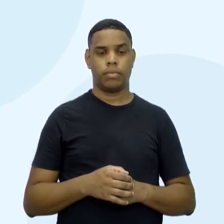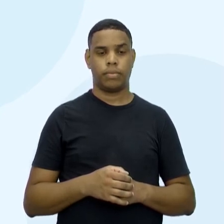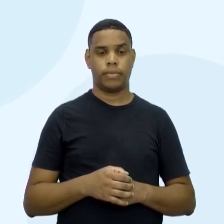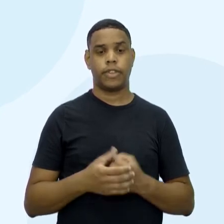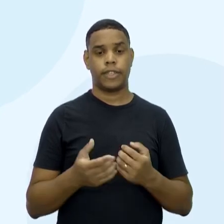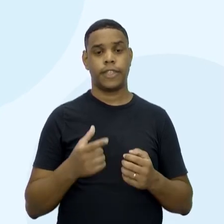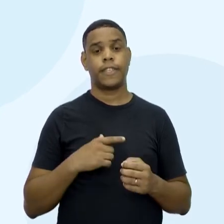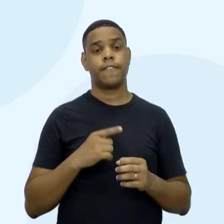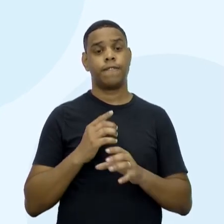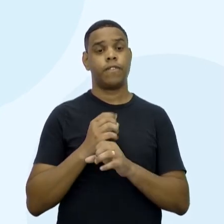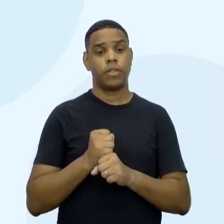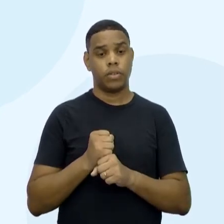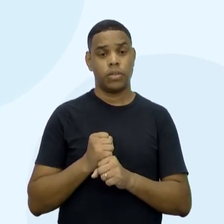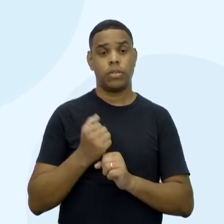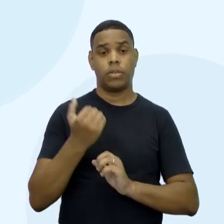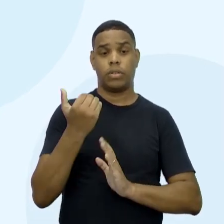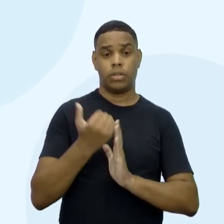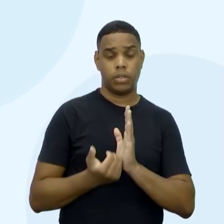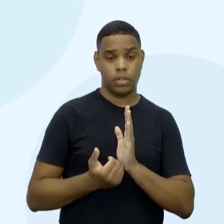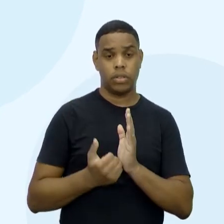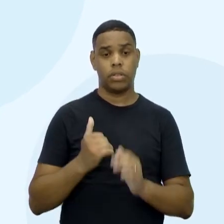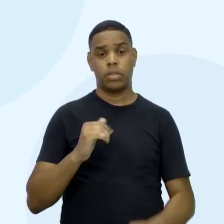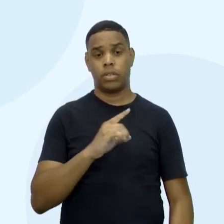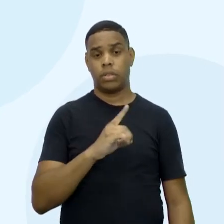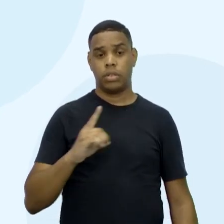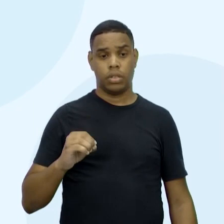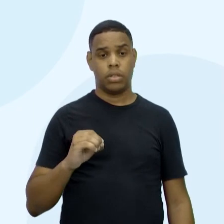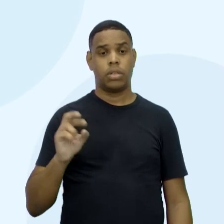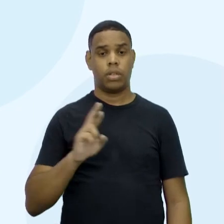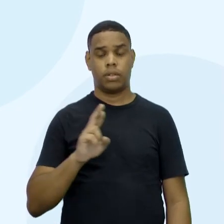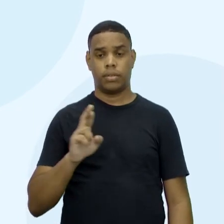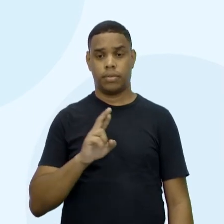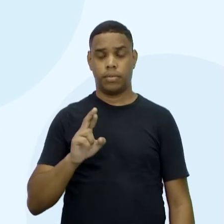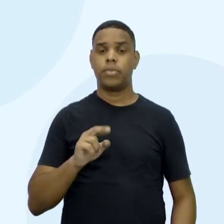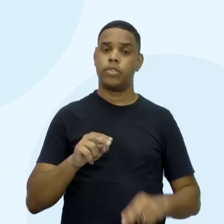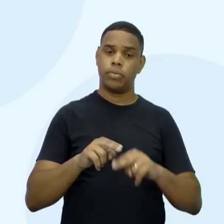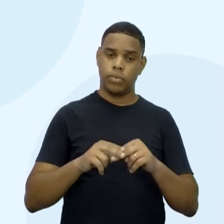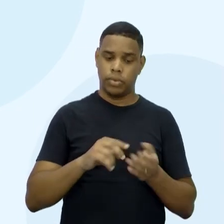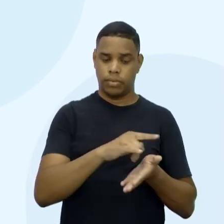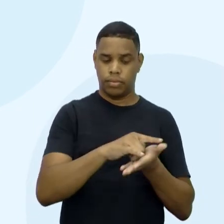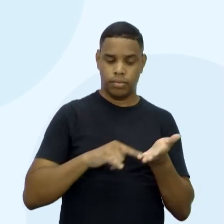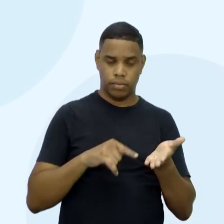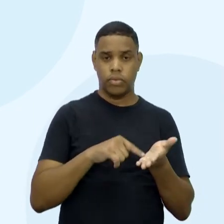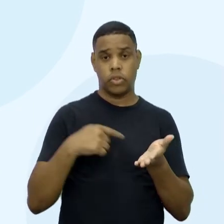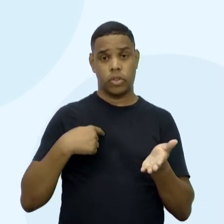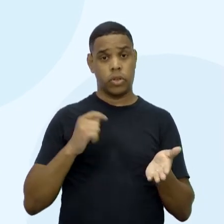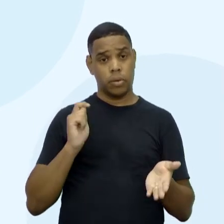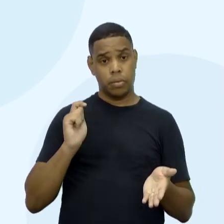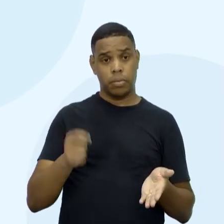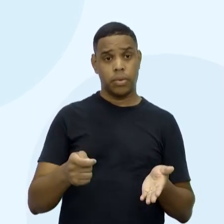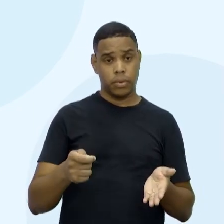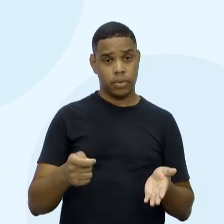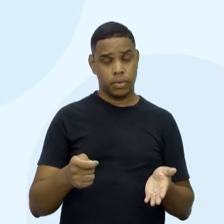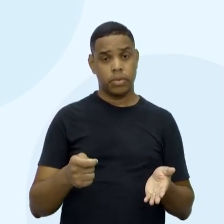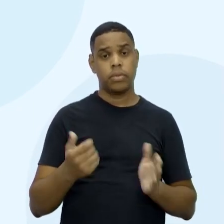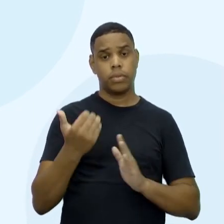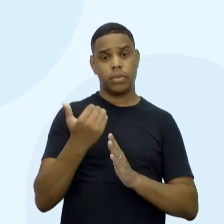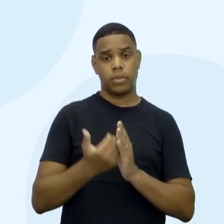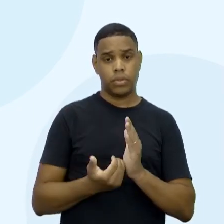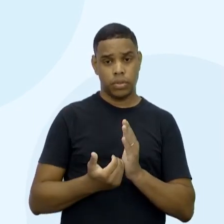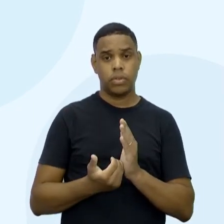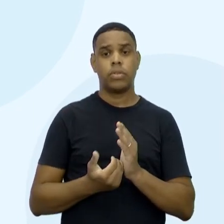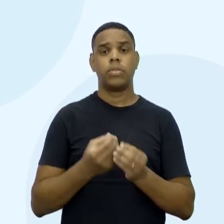Então, a gente vai ter aí um desconto de R$100. Então, o boleto vai me custar aí, descontos